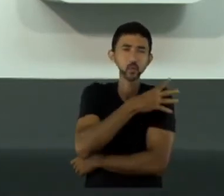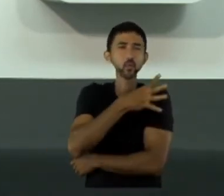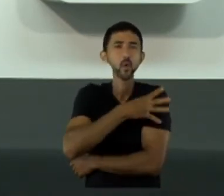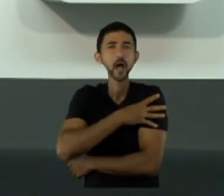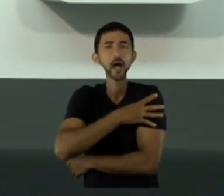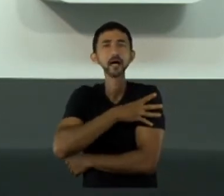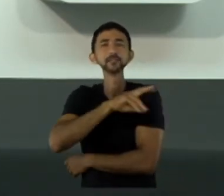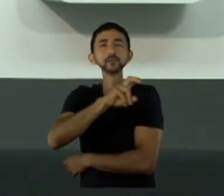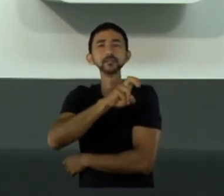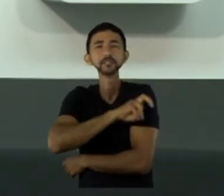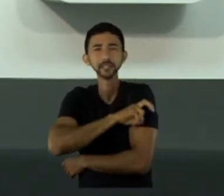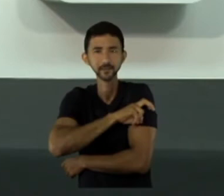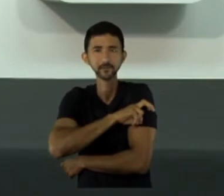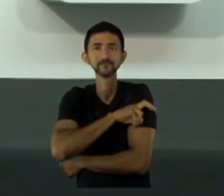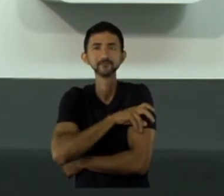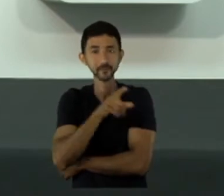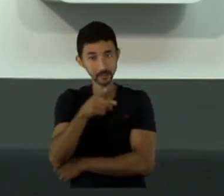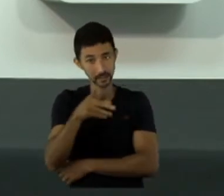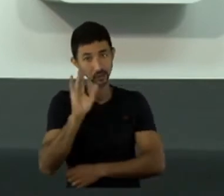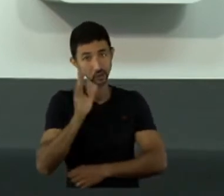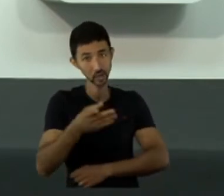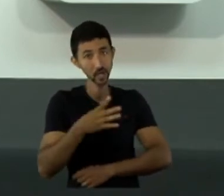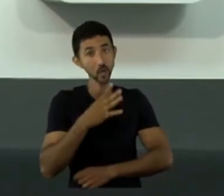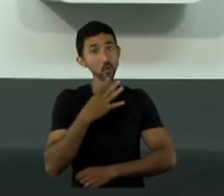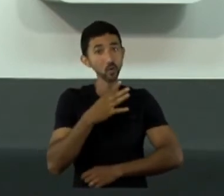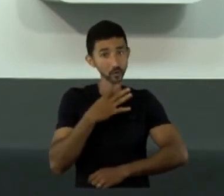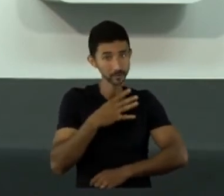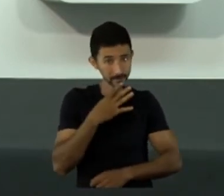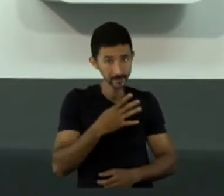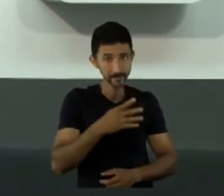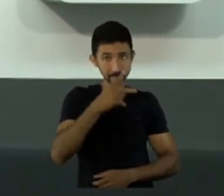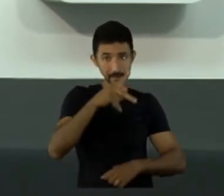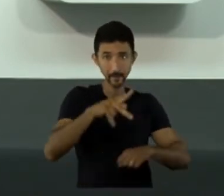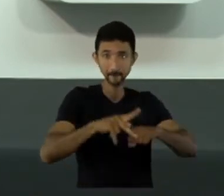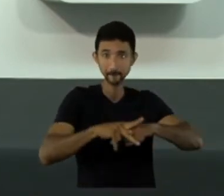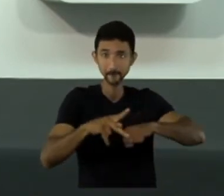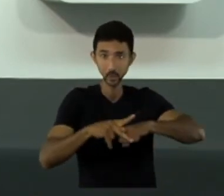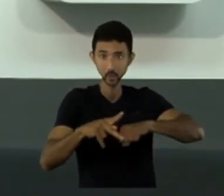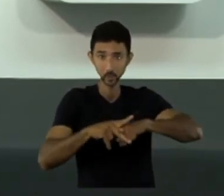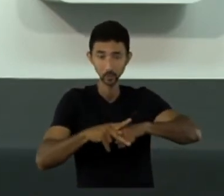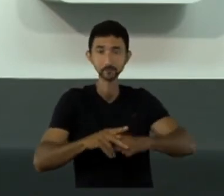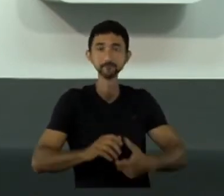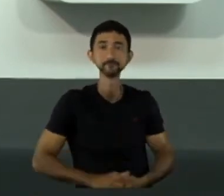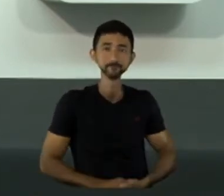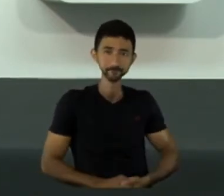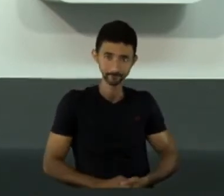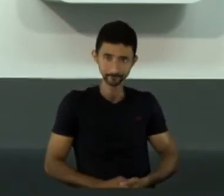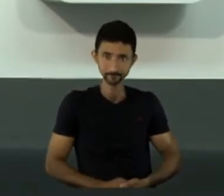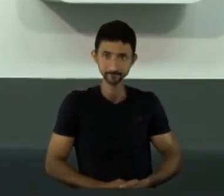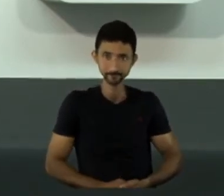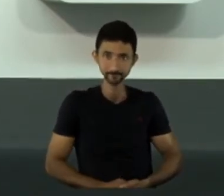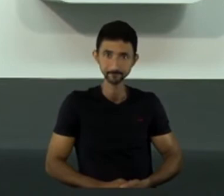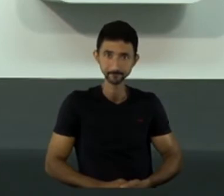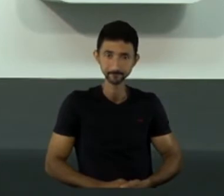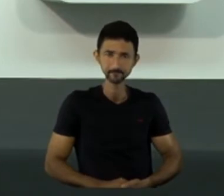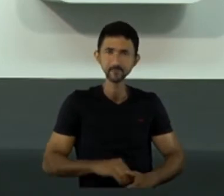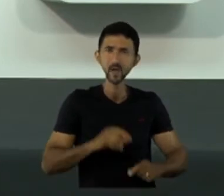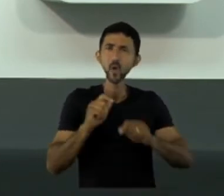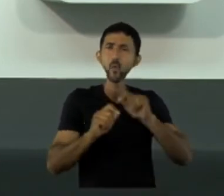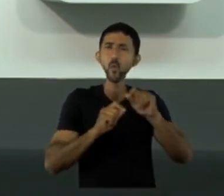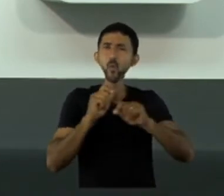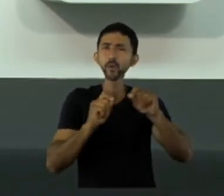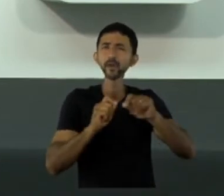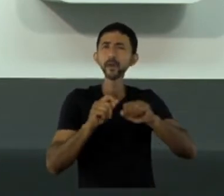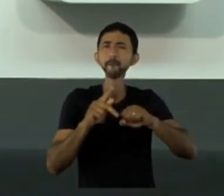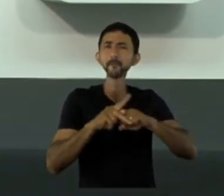aluno do 5º ano, vocês já devem ter estudado um pouquinho aí sobre os pronomes pessoais. Mas o que